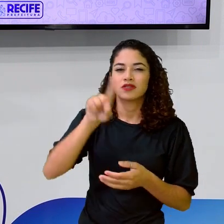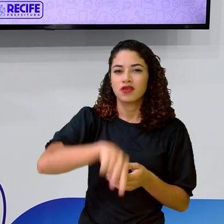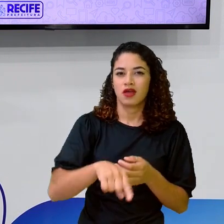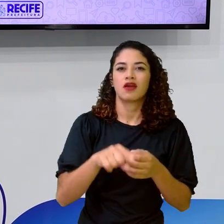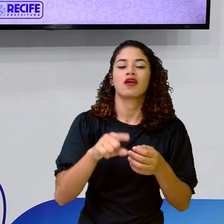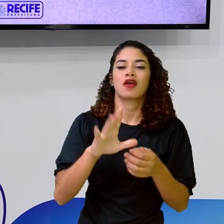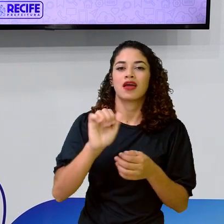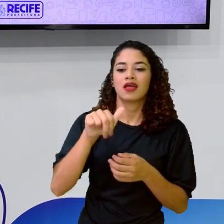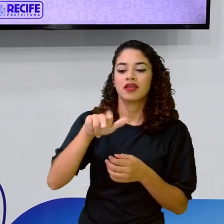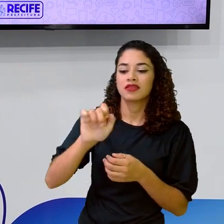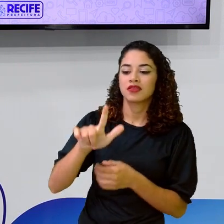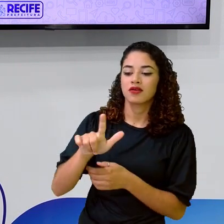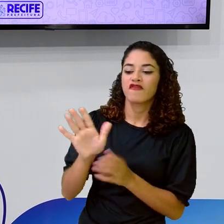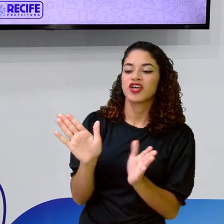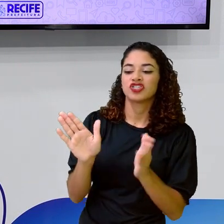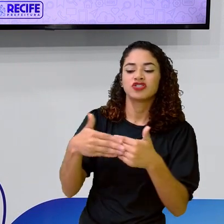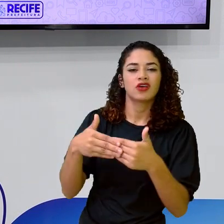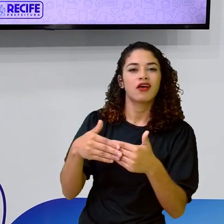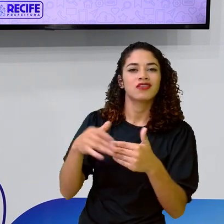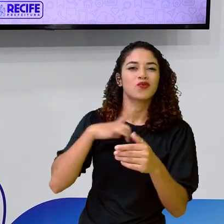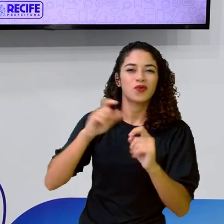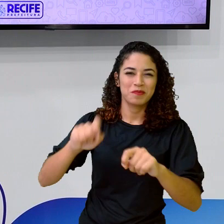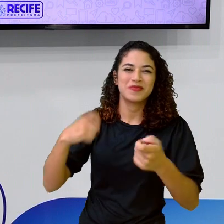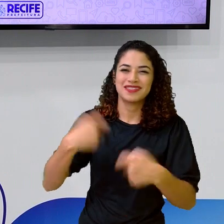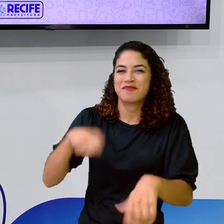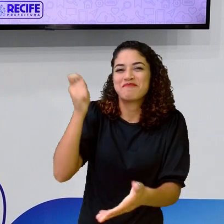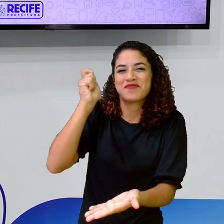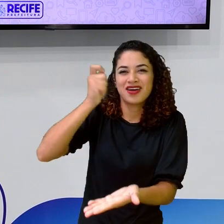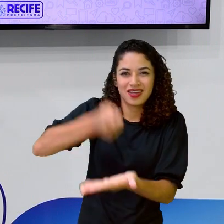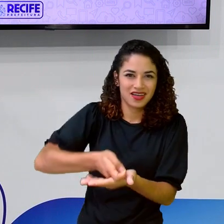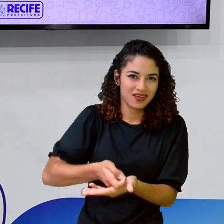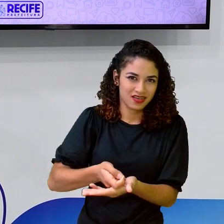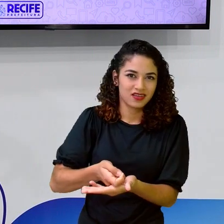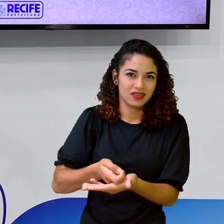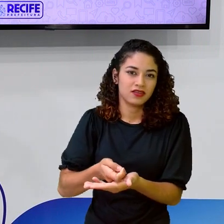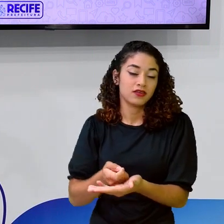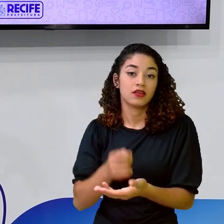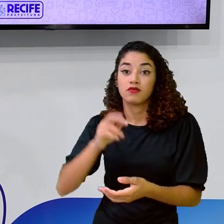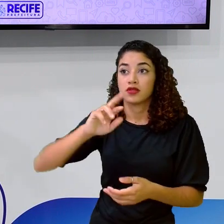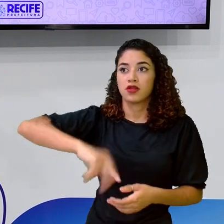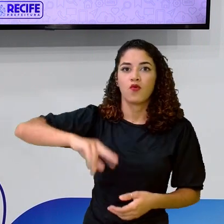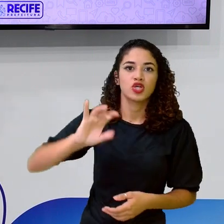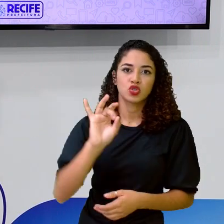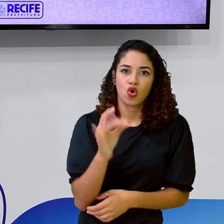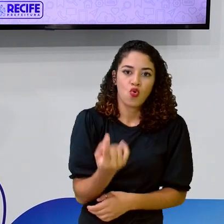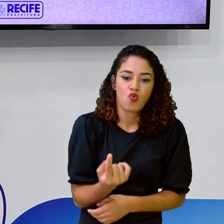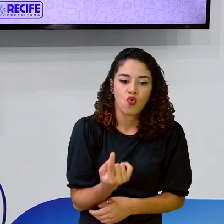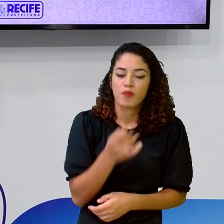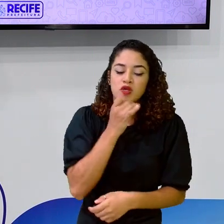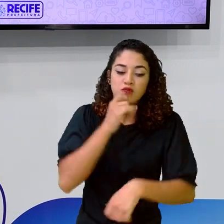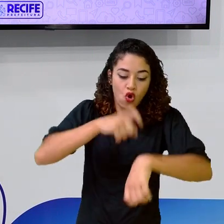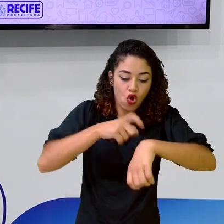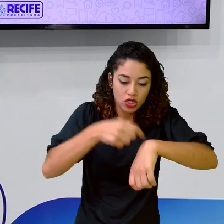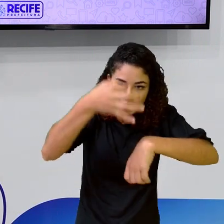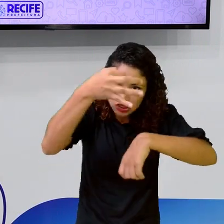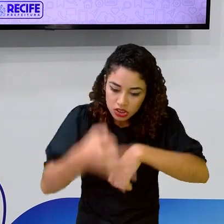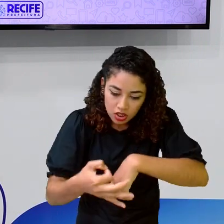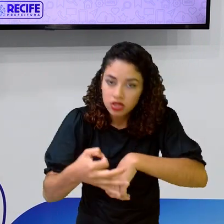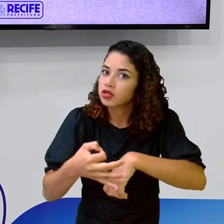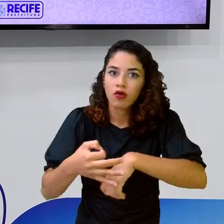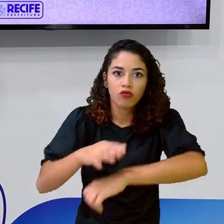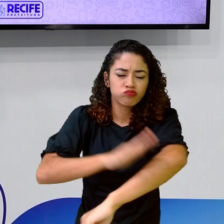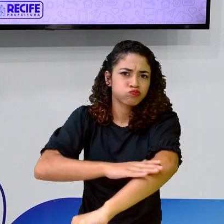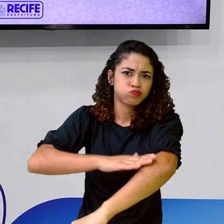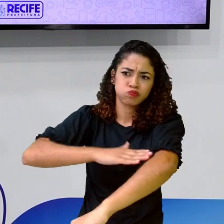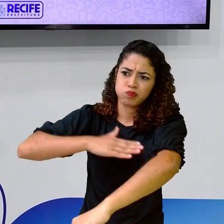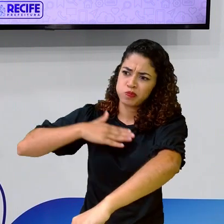por assinatura, onde eles passam o telejornal, não só em um horário específico, mas eles ficam o